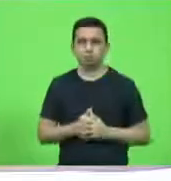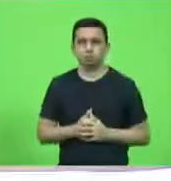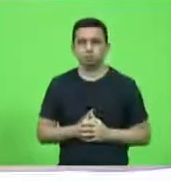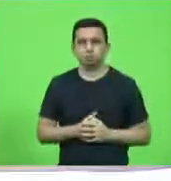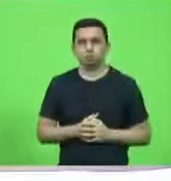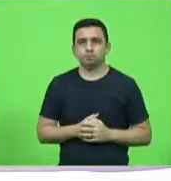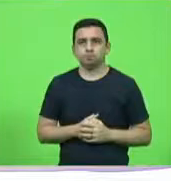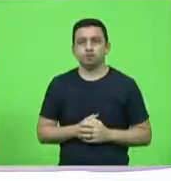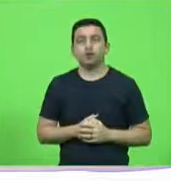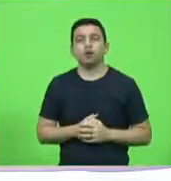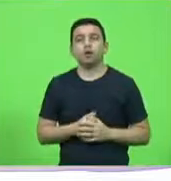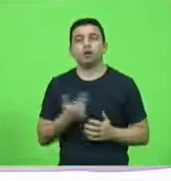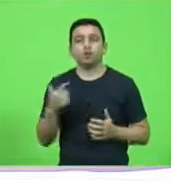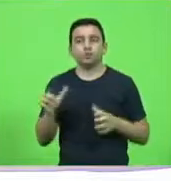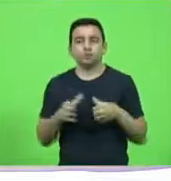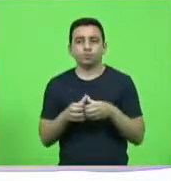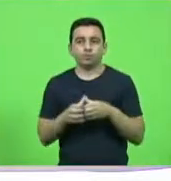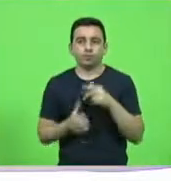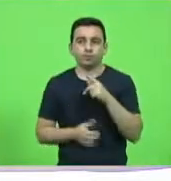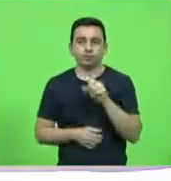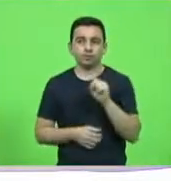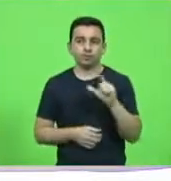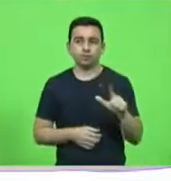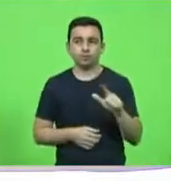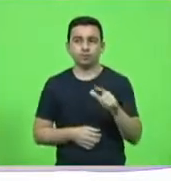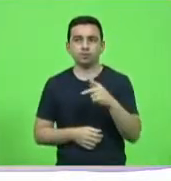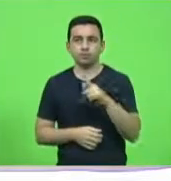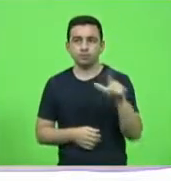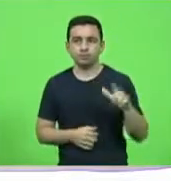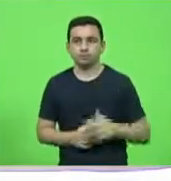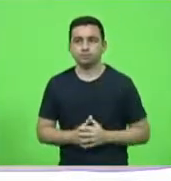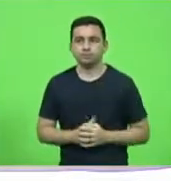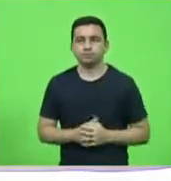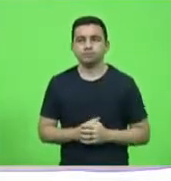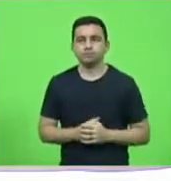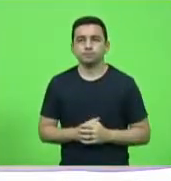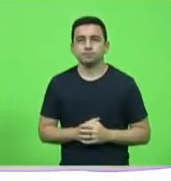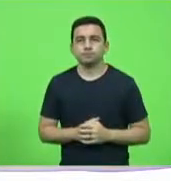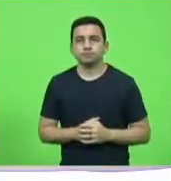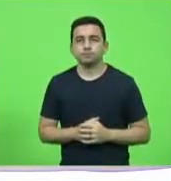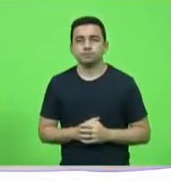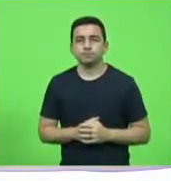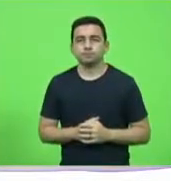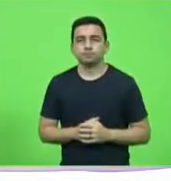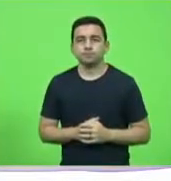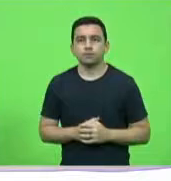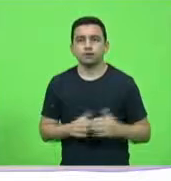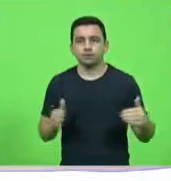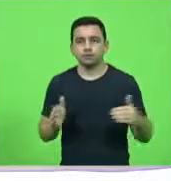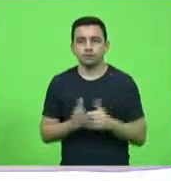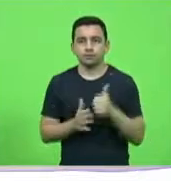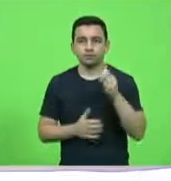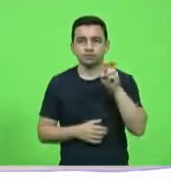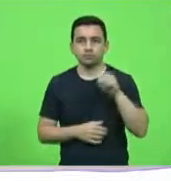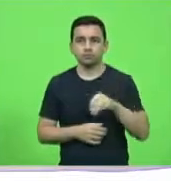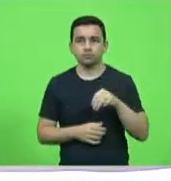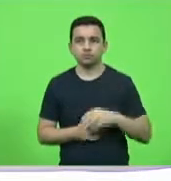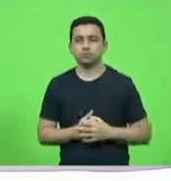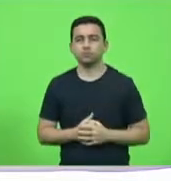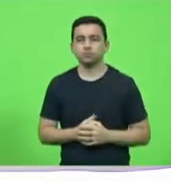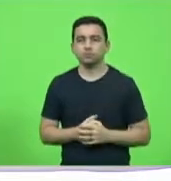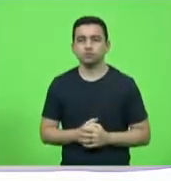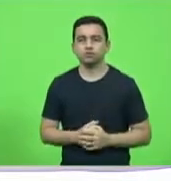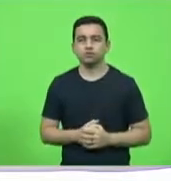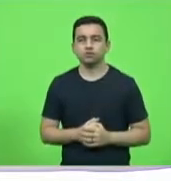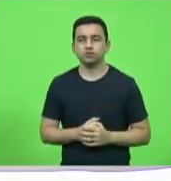Ok. Bloco PSL-PL. Fala deputado Maurício Kudillac. Por 15 minutos, deputado